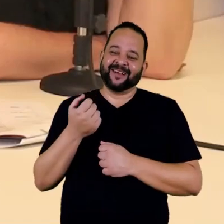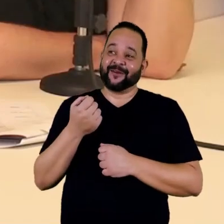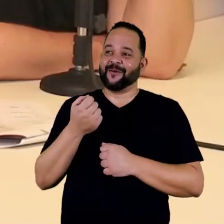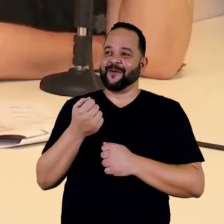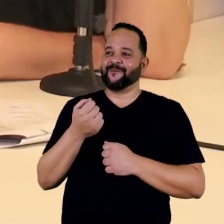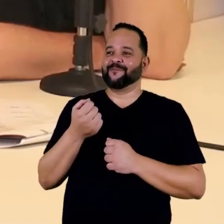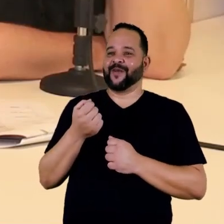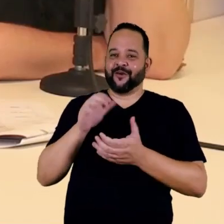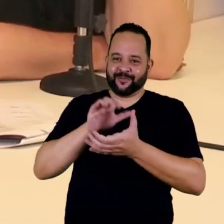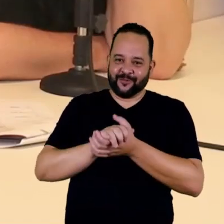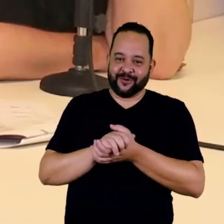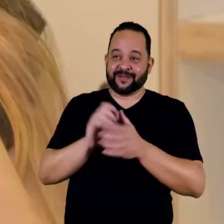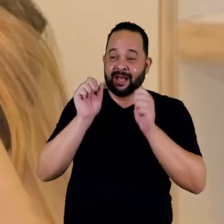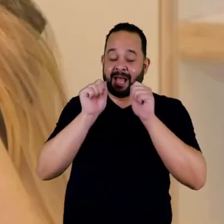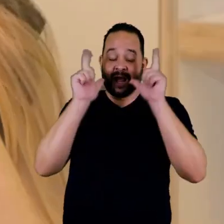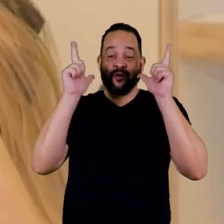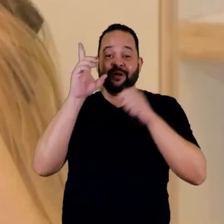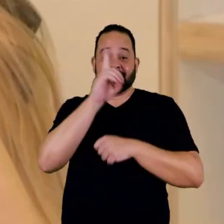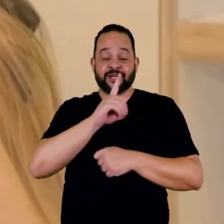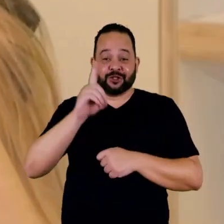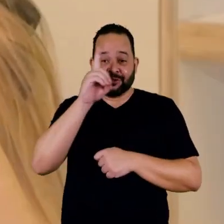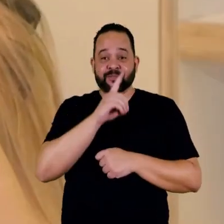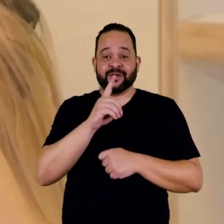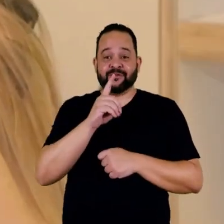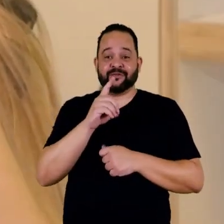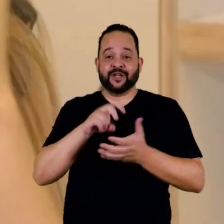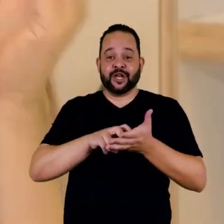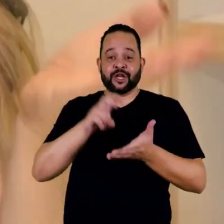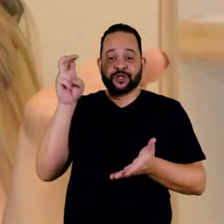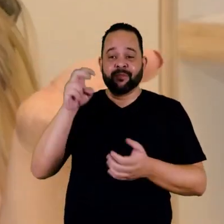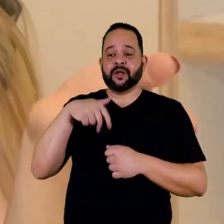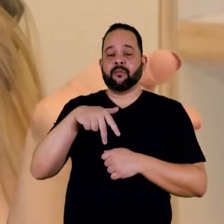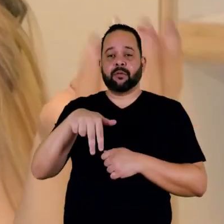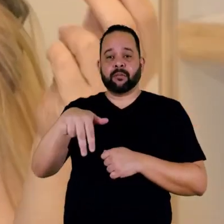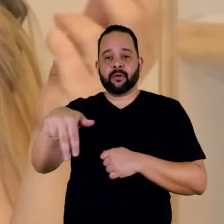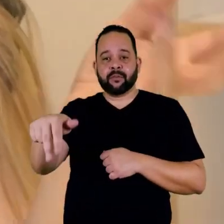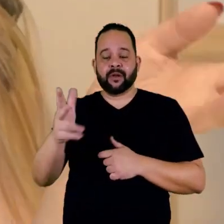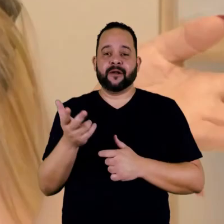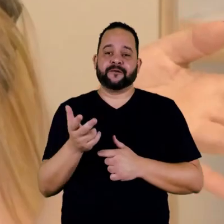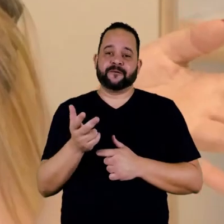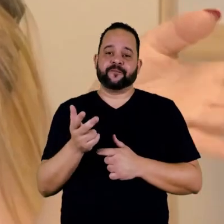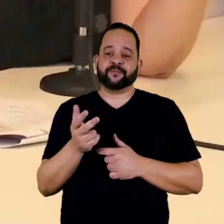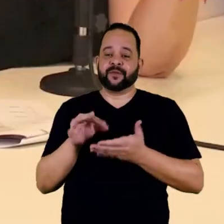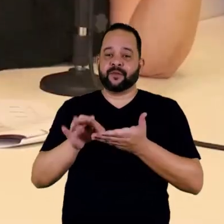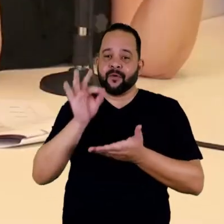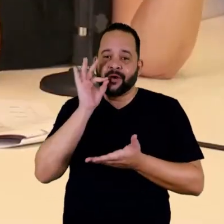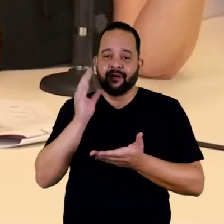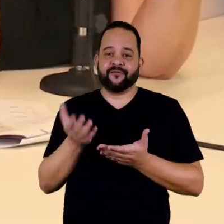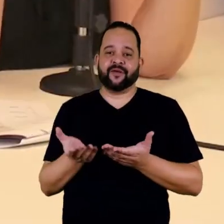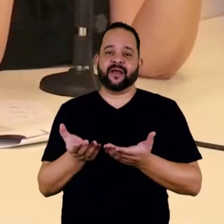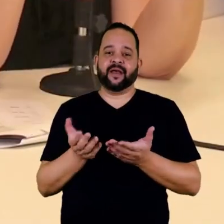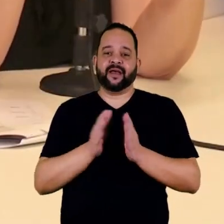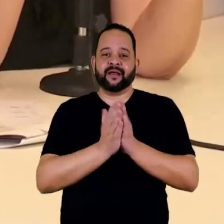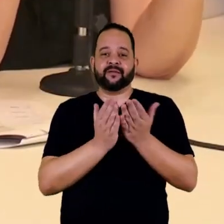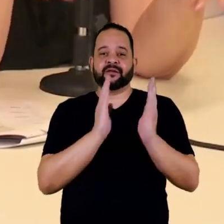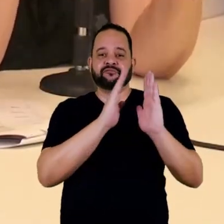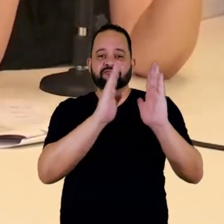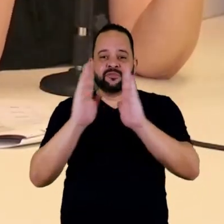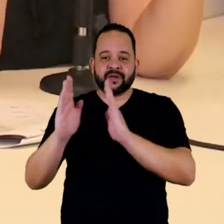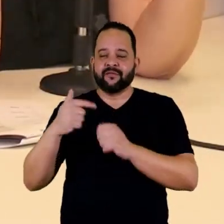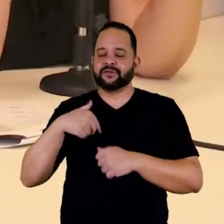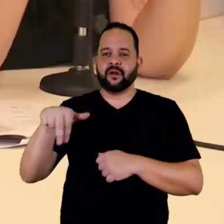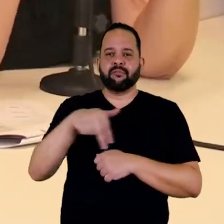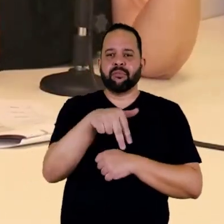de acordar tipo de domingo ir até a a a a Pinacoteca tomar um café aí você anda Ali